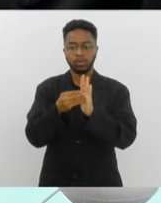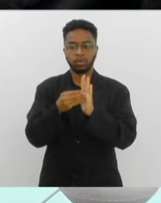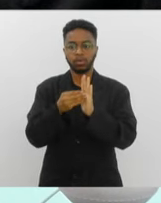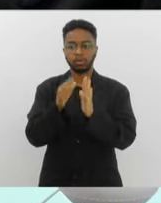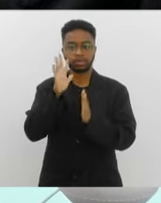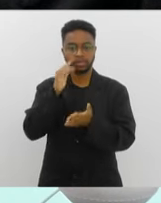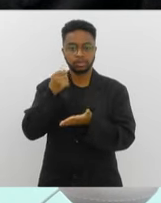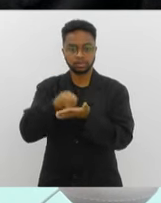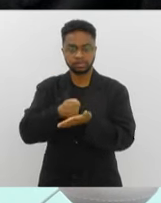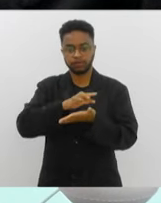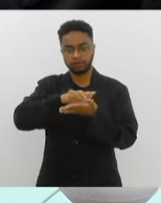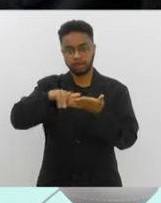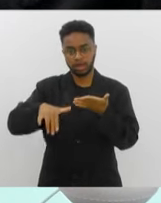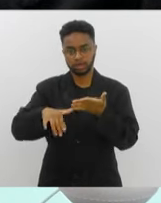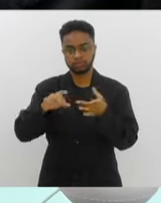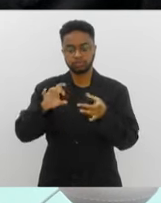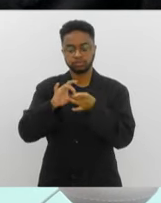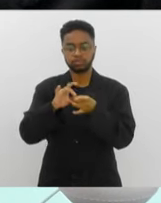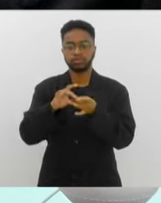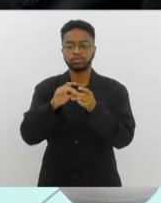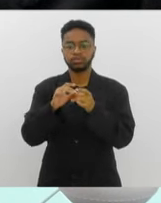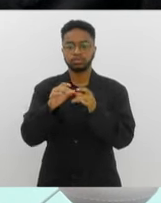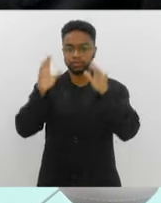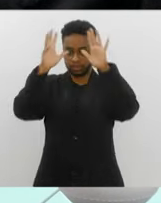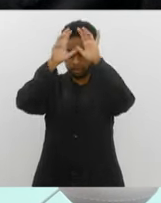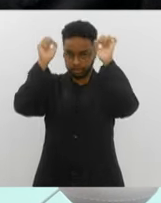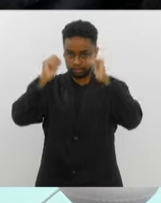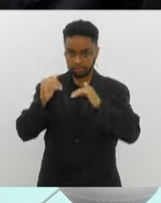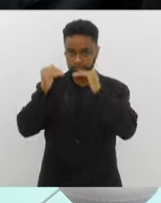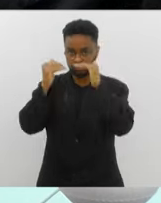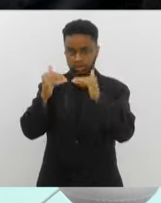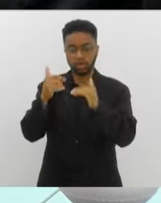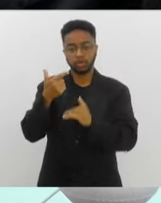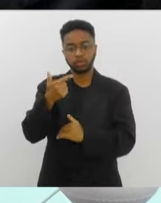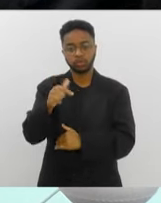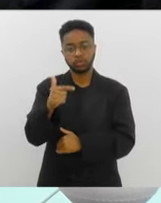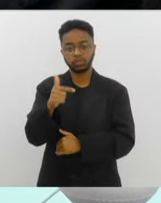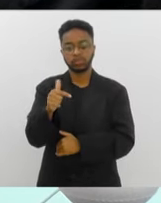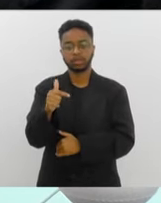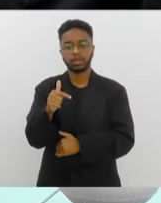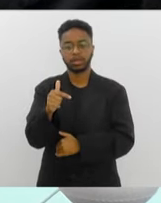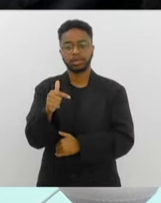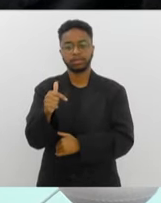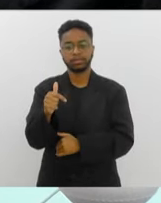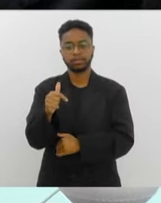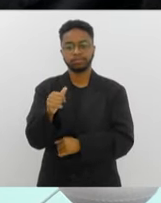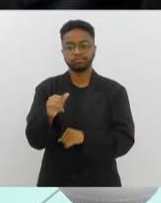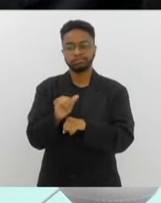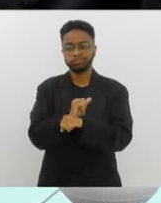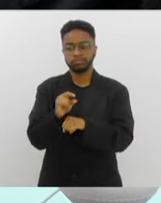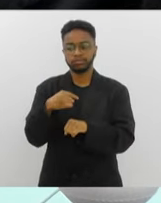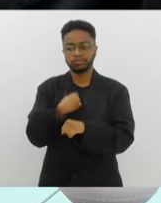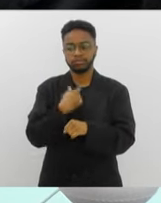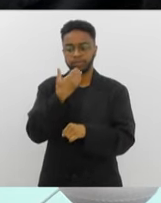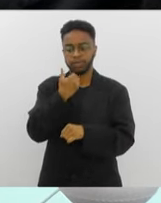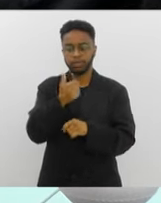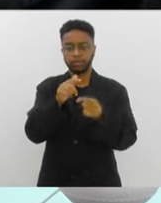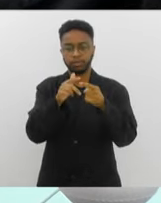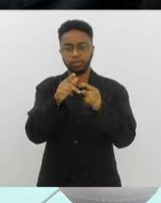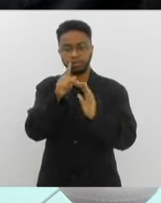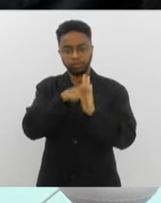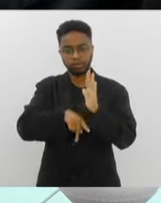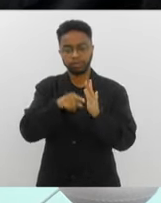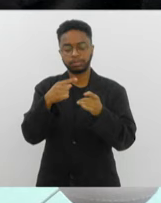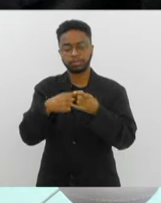decisões do Supremo. Não tem muita, não existe margem para a gente melhorar, corrigir o projeto, porque a decisão